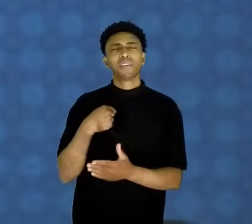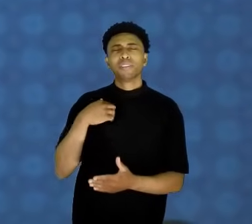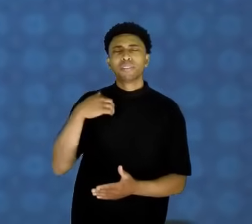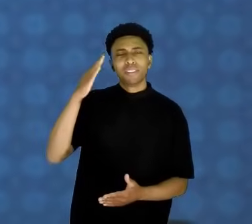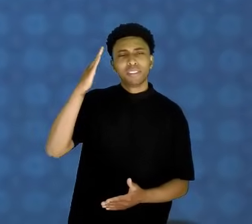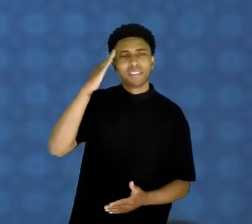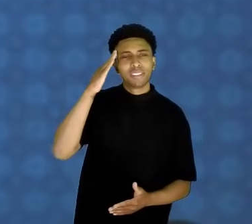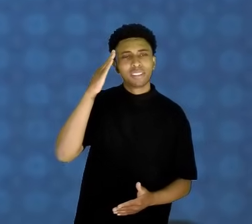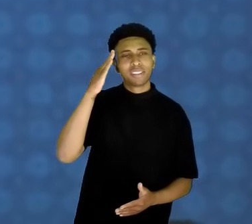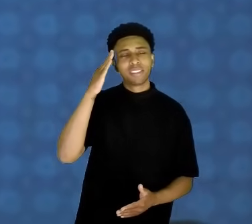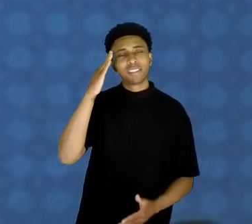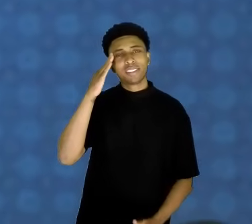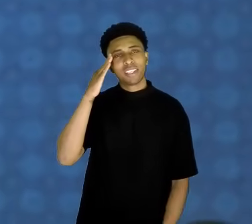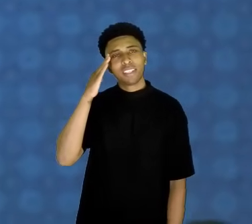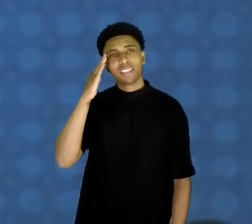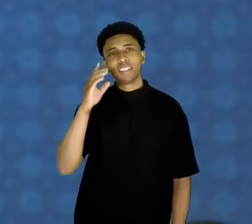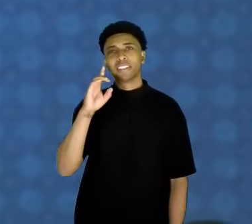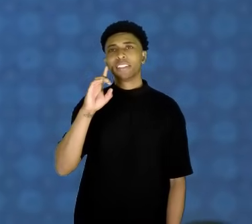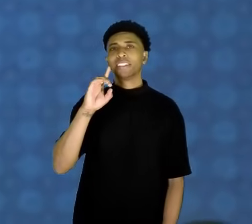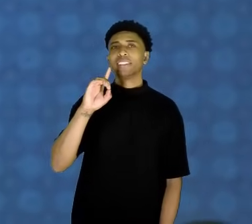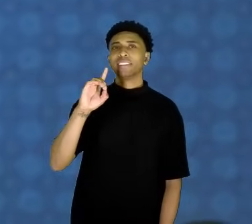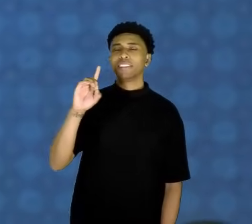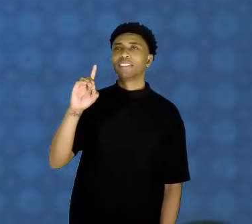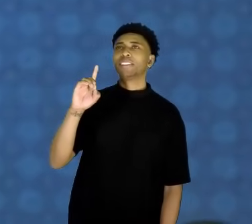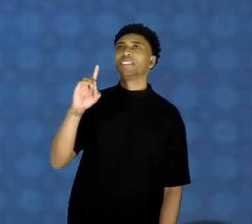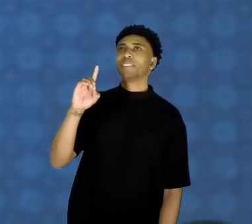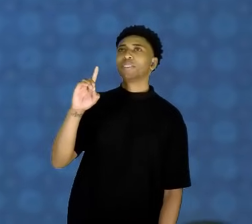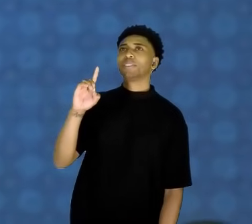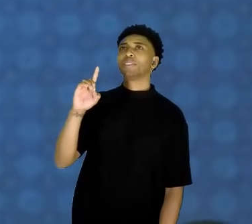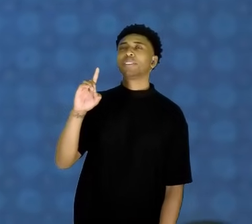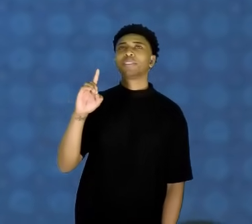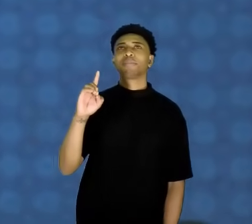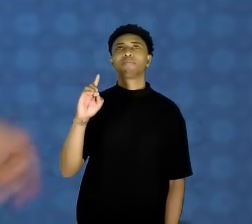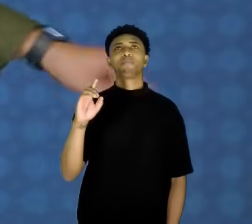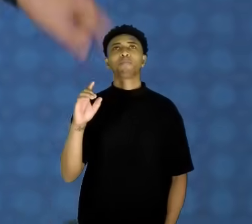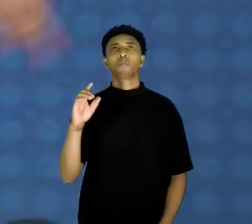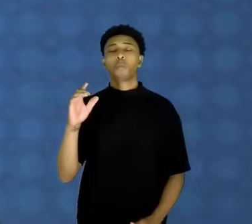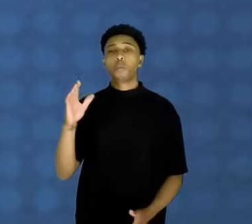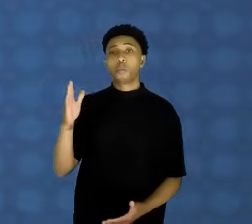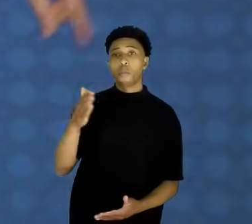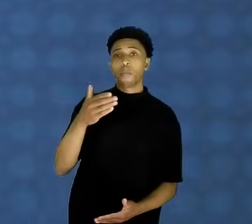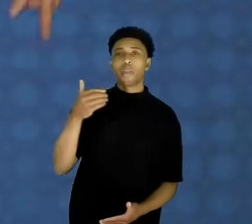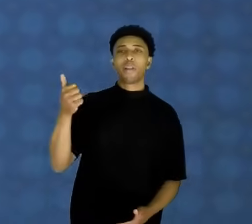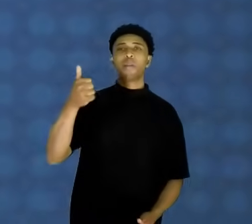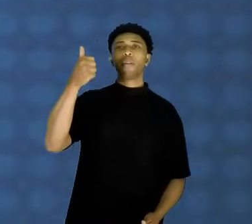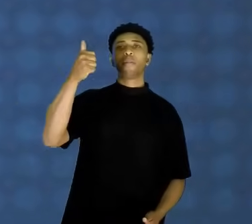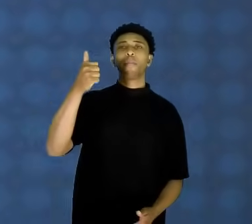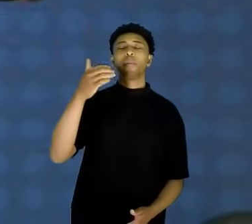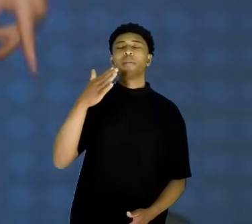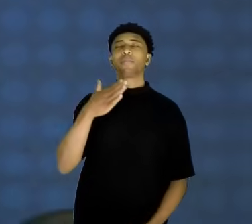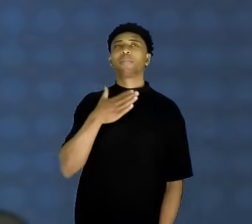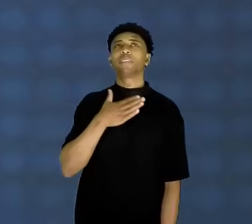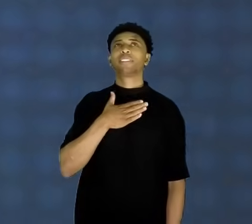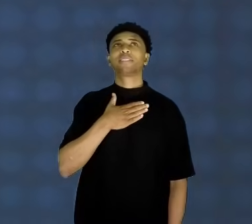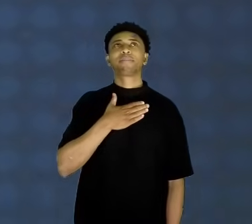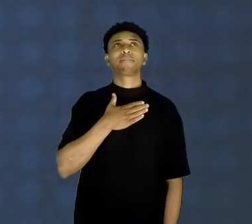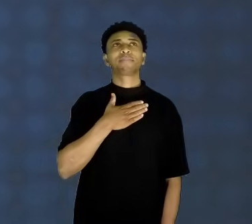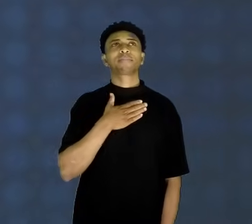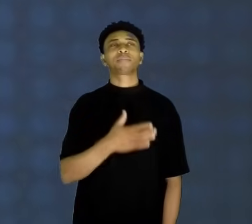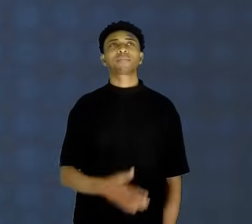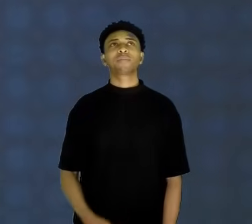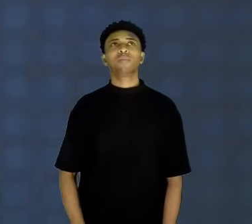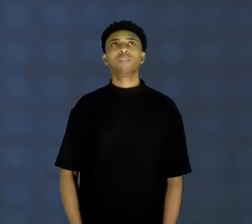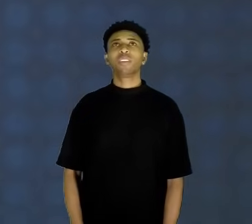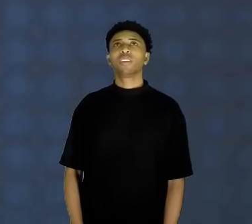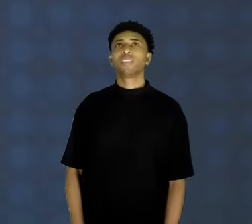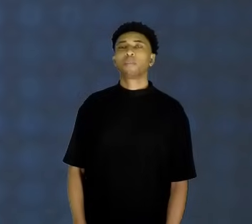que o precioso não está na superfície, o precioso está na superfície, não, o precioso está na profundidade, o precioso tem que cavar.